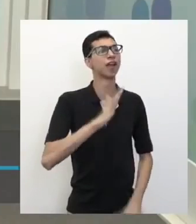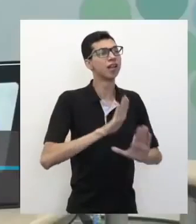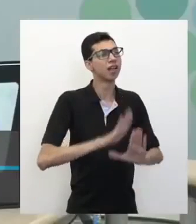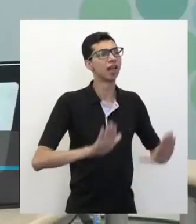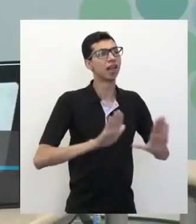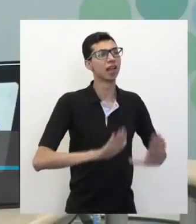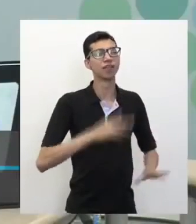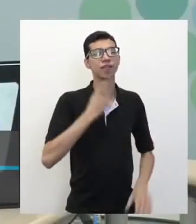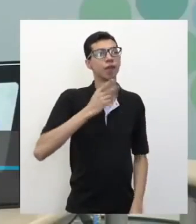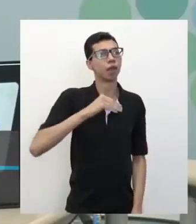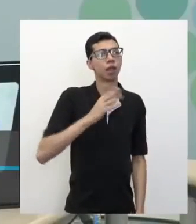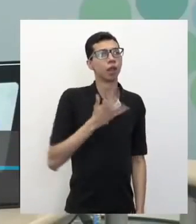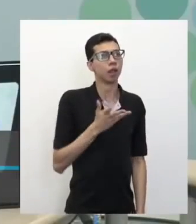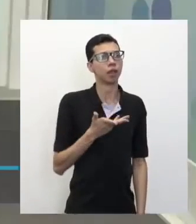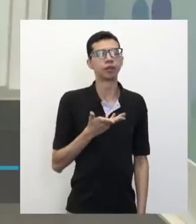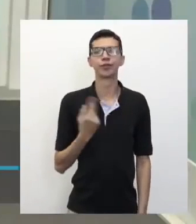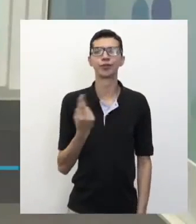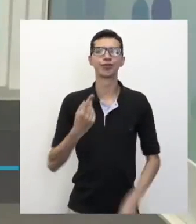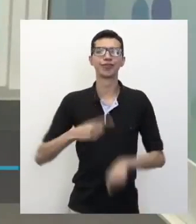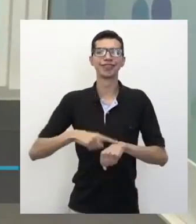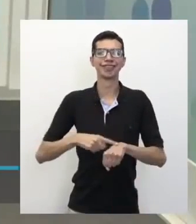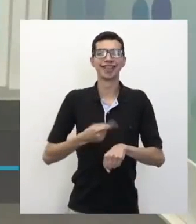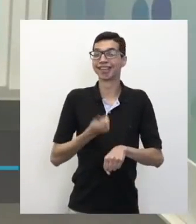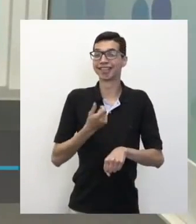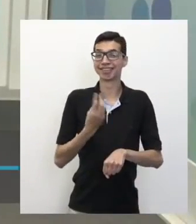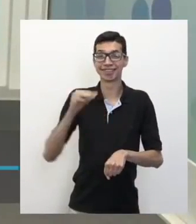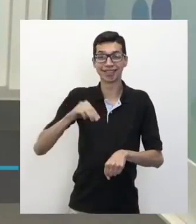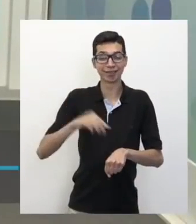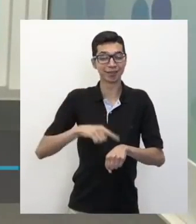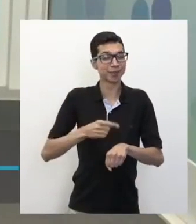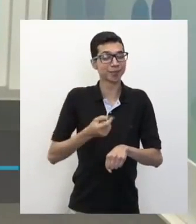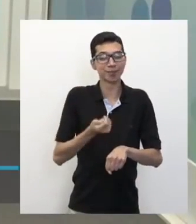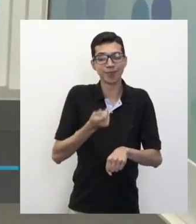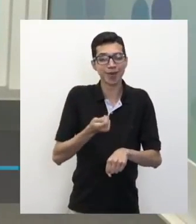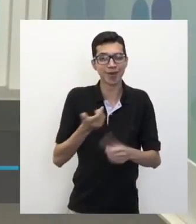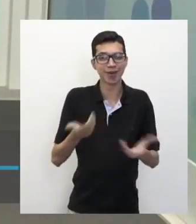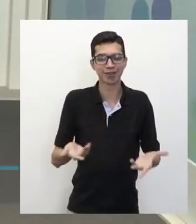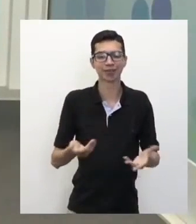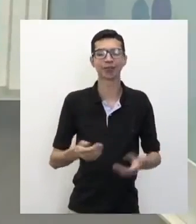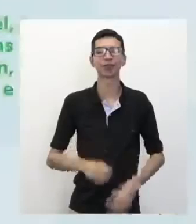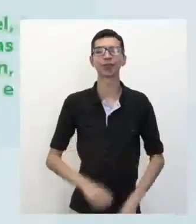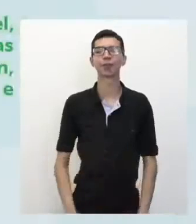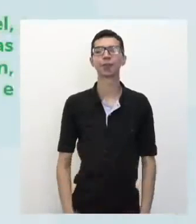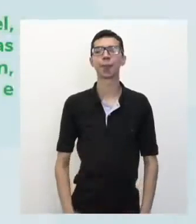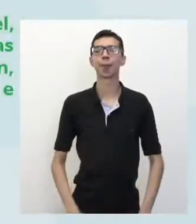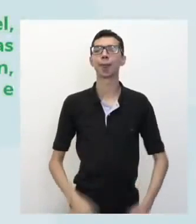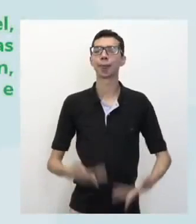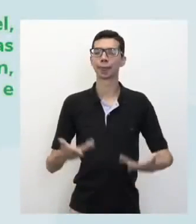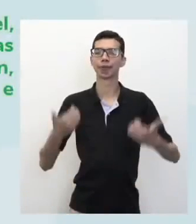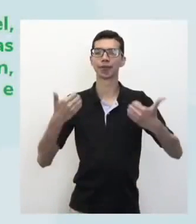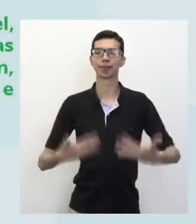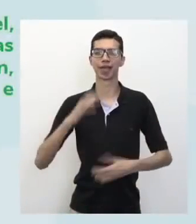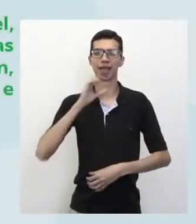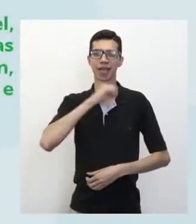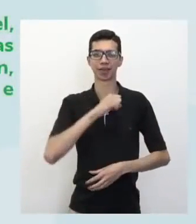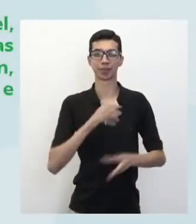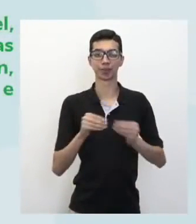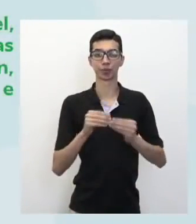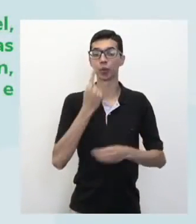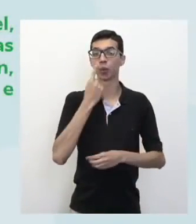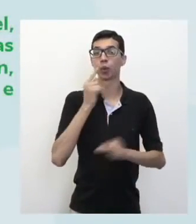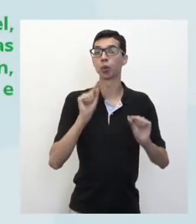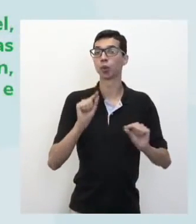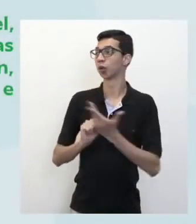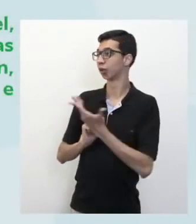do tempo, nós temos 3 minutinhos e mais um pouquinho só. Intertextualidade, vamos lá. A gente vai falar rápido, mas